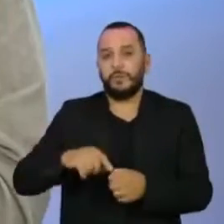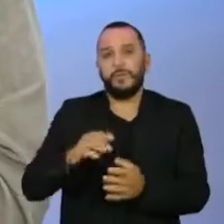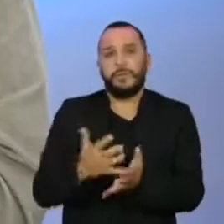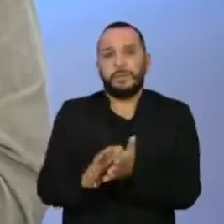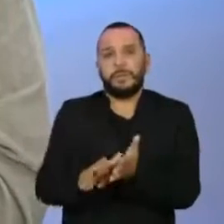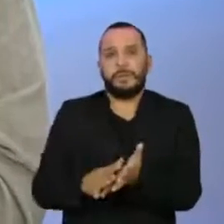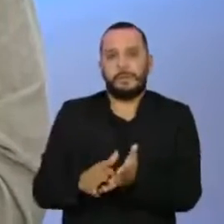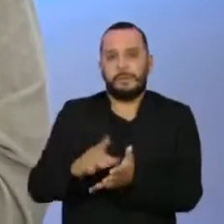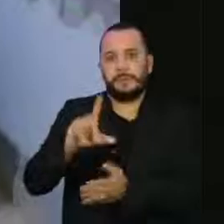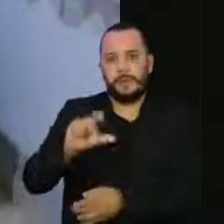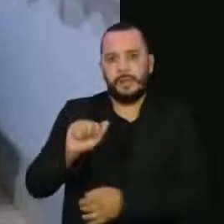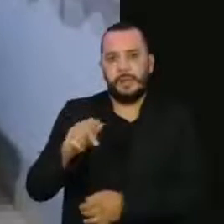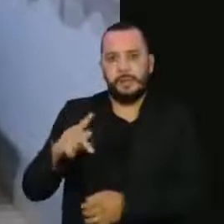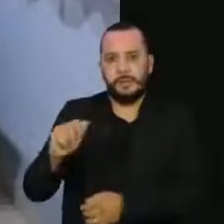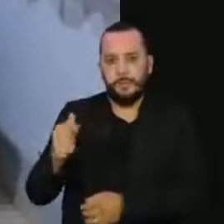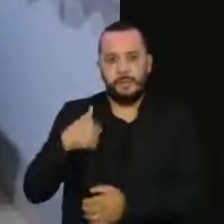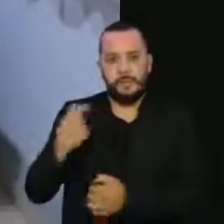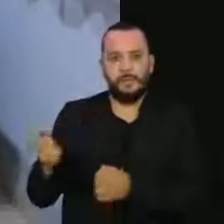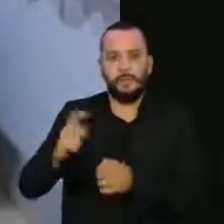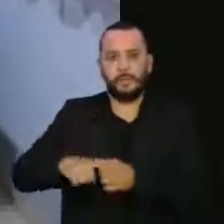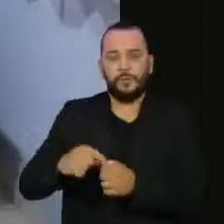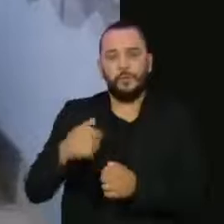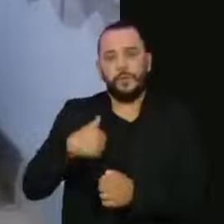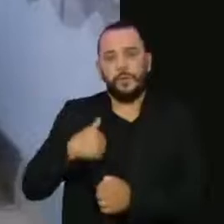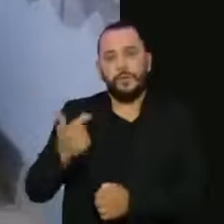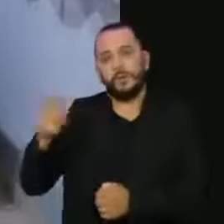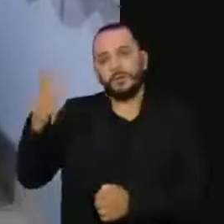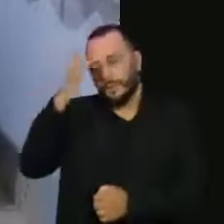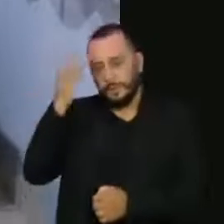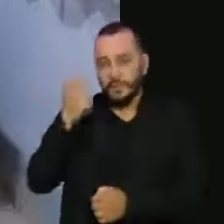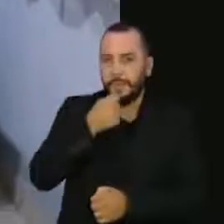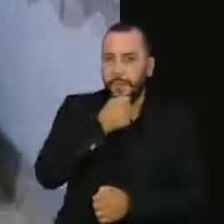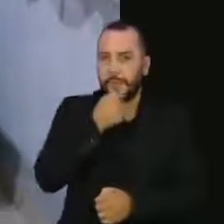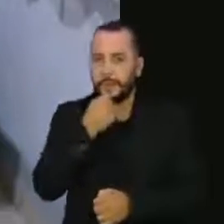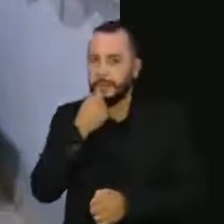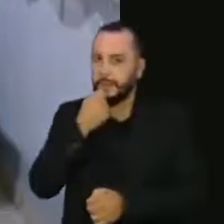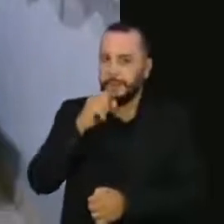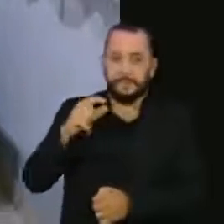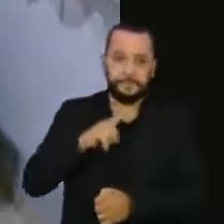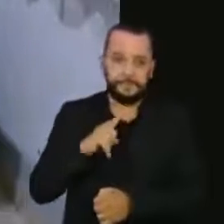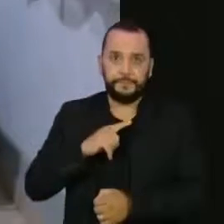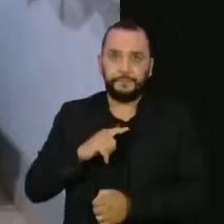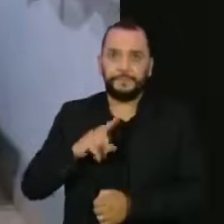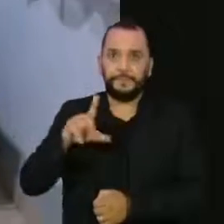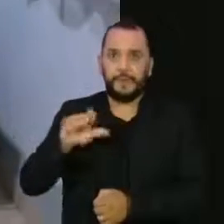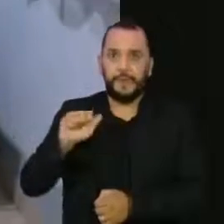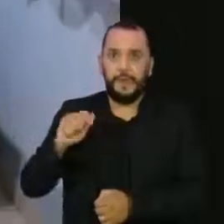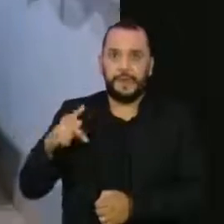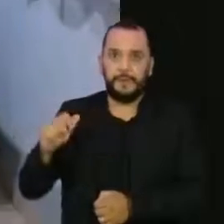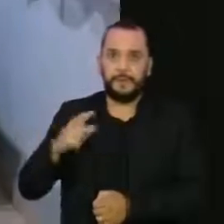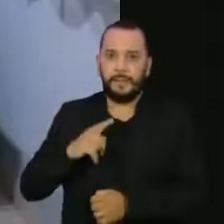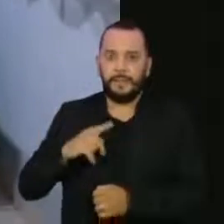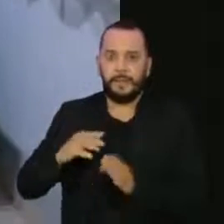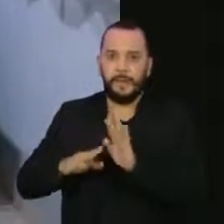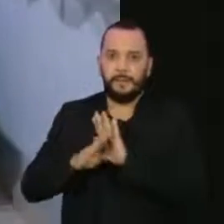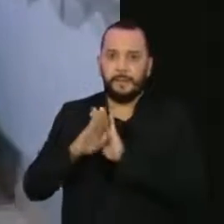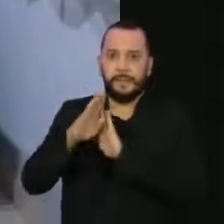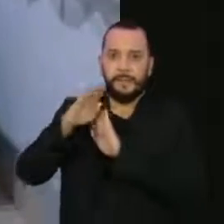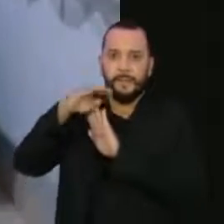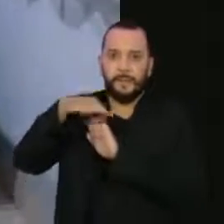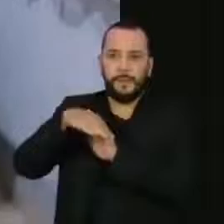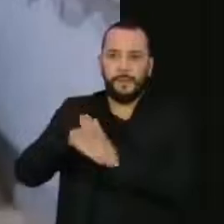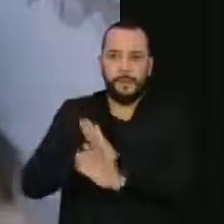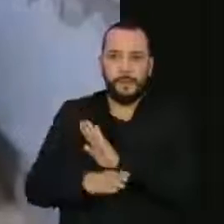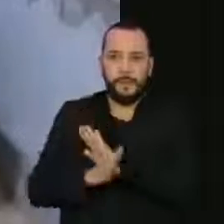outras pessoas. Eu, assim, a Lapa, ela faz assim, sobe, entra em